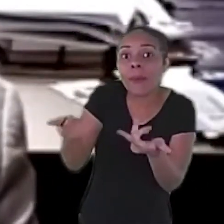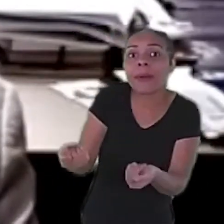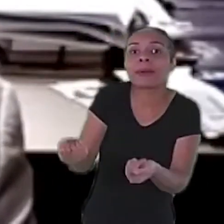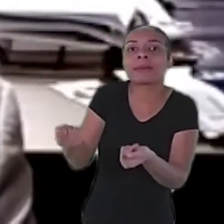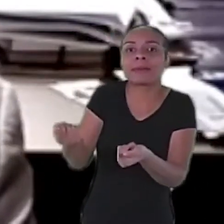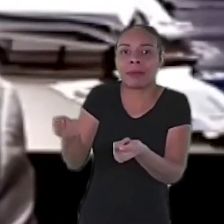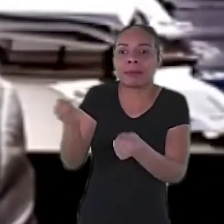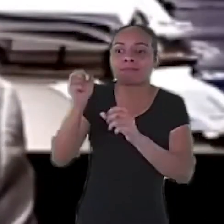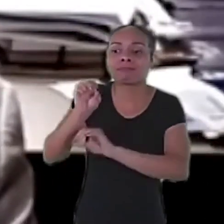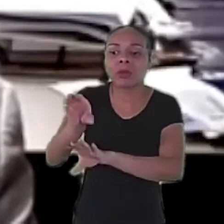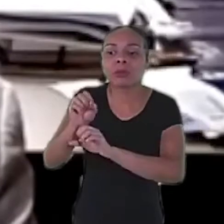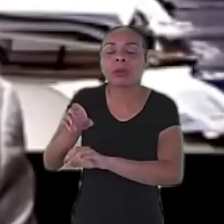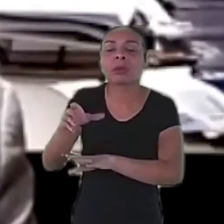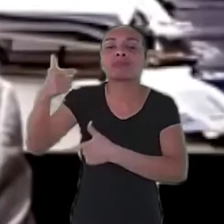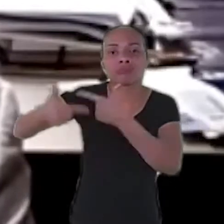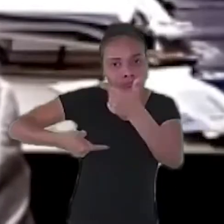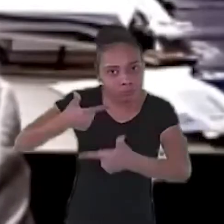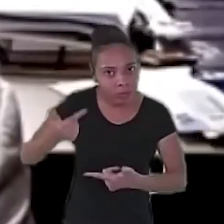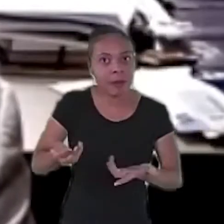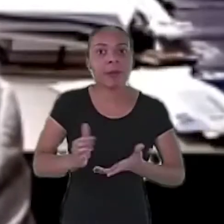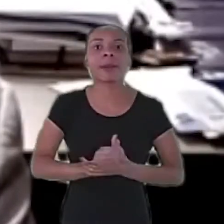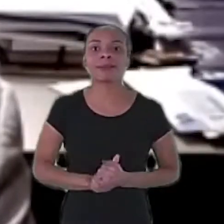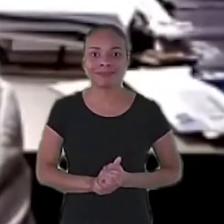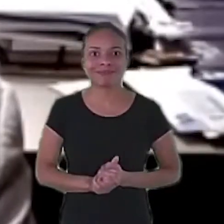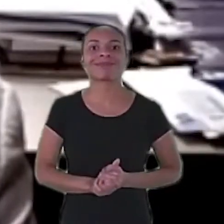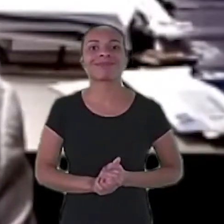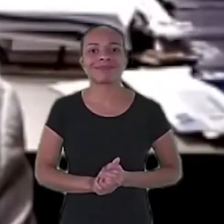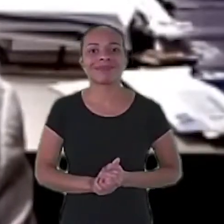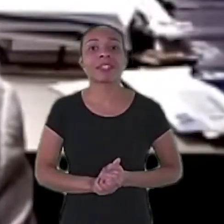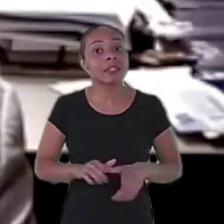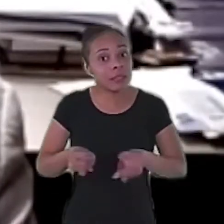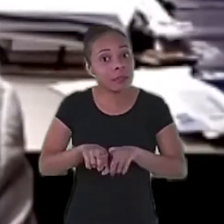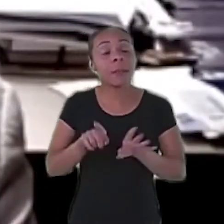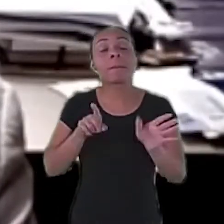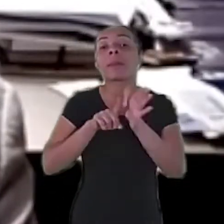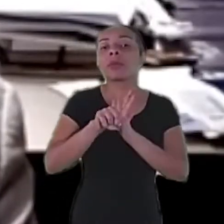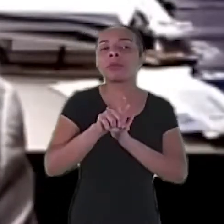oportunidade de emprego. Inclusive, pergunta se o emprego acabará.